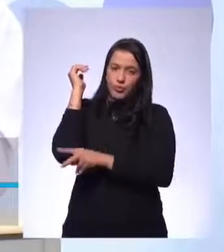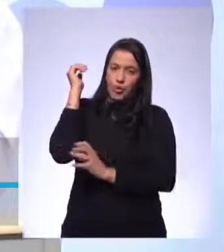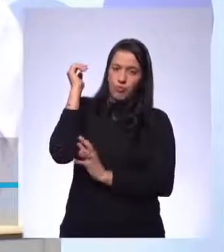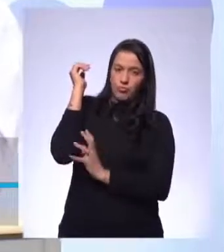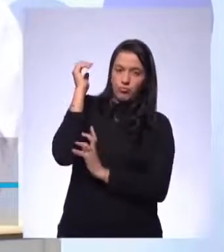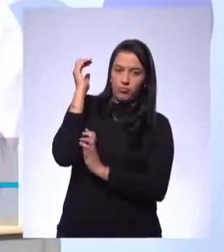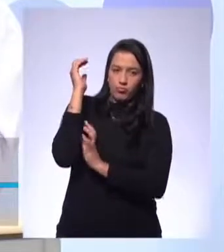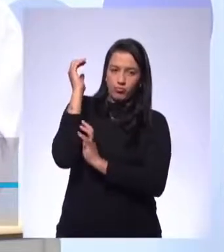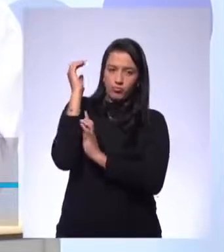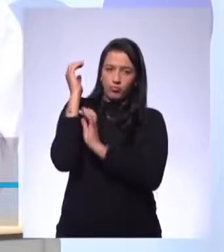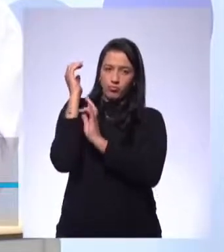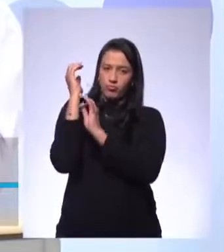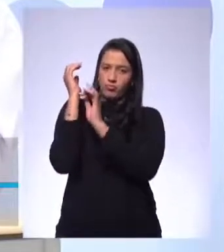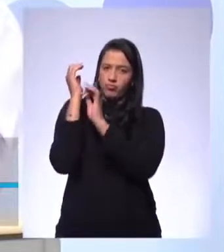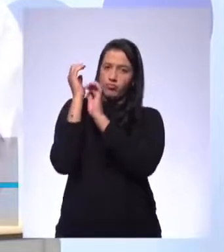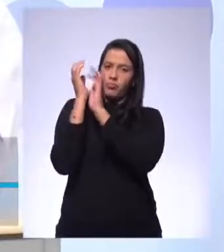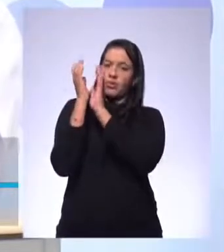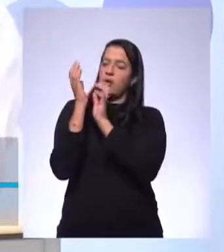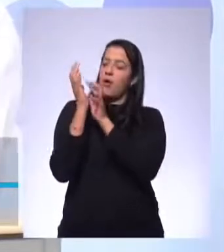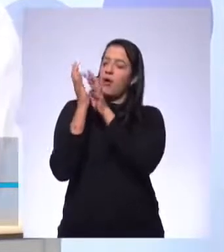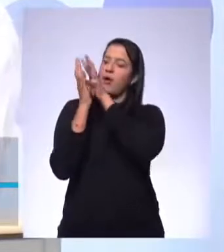vai ter um processo chamado